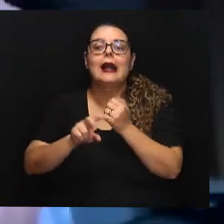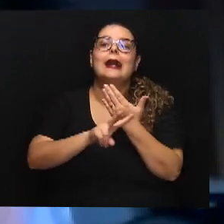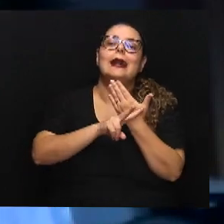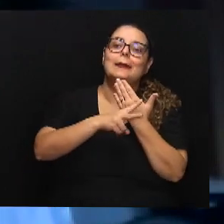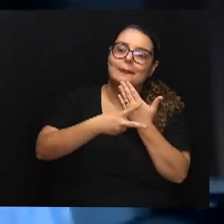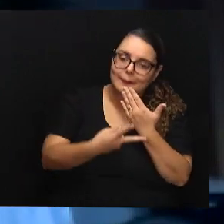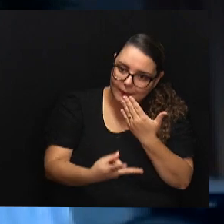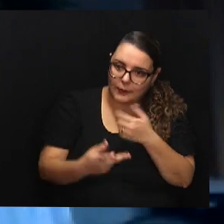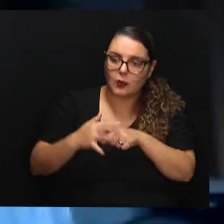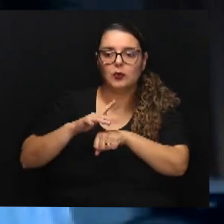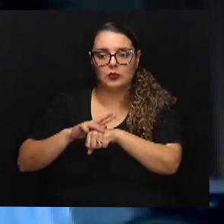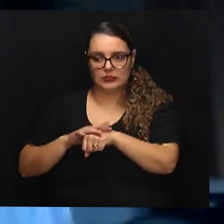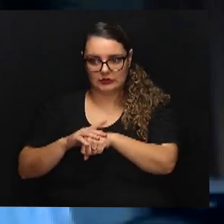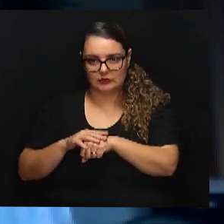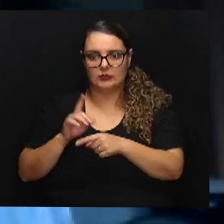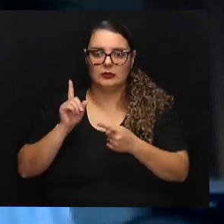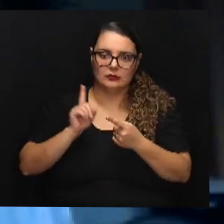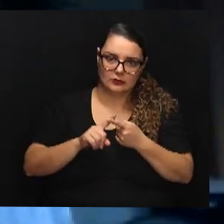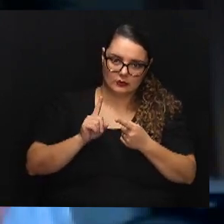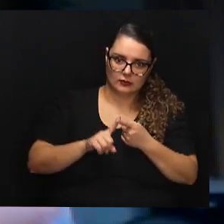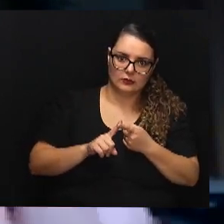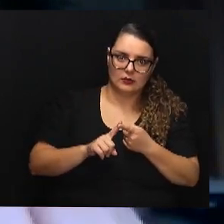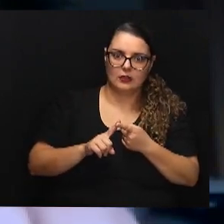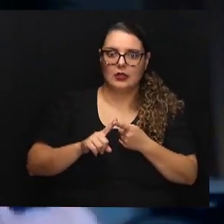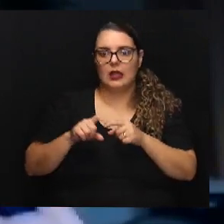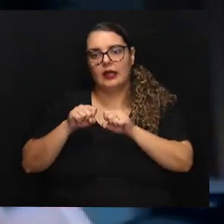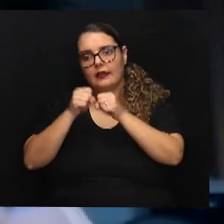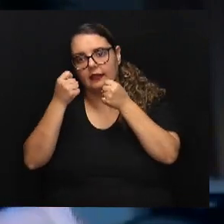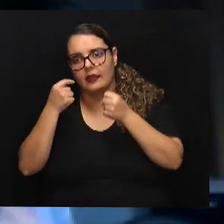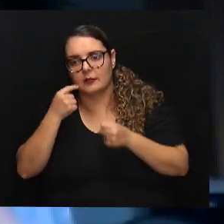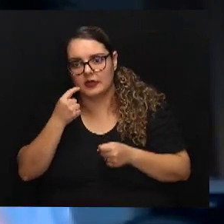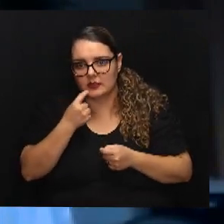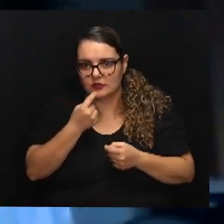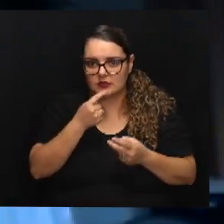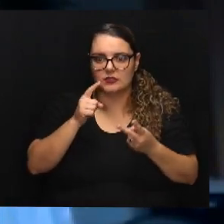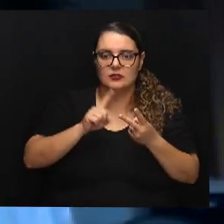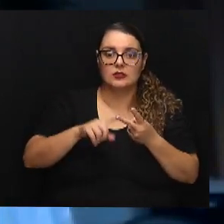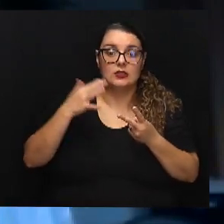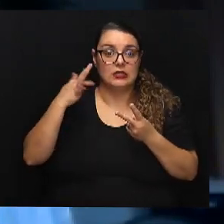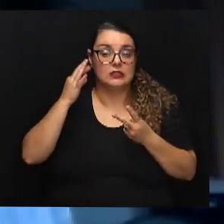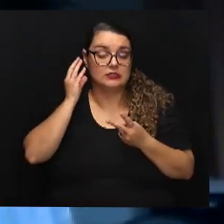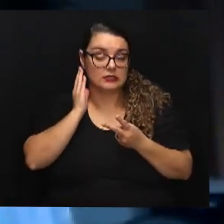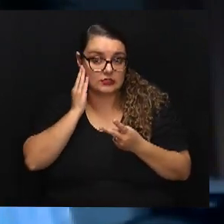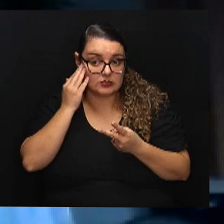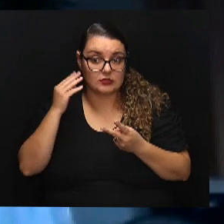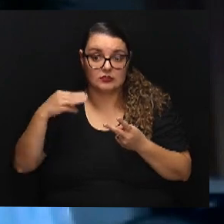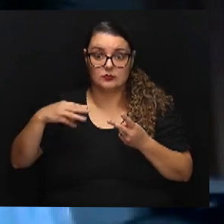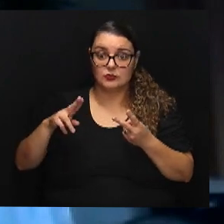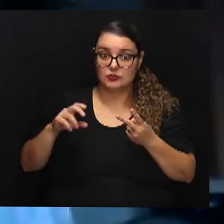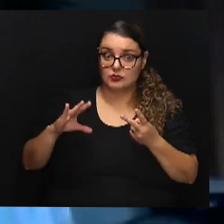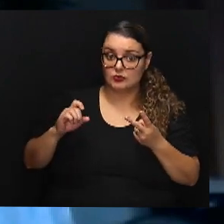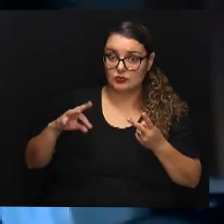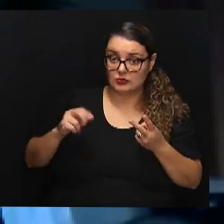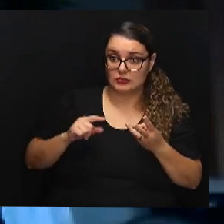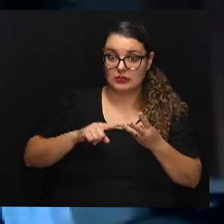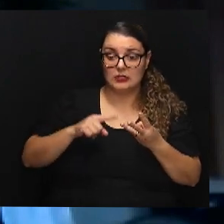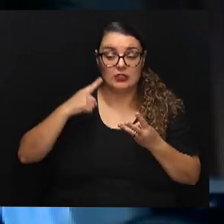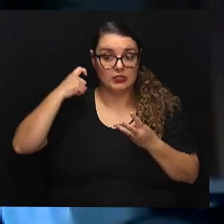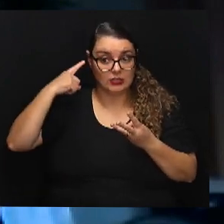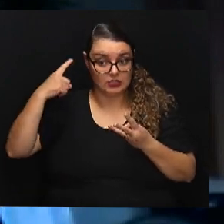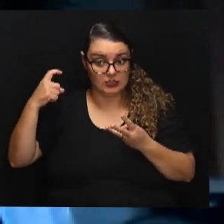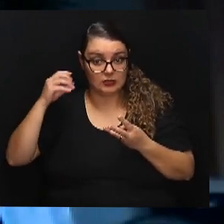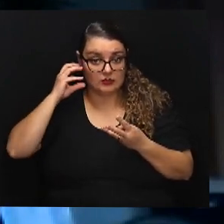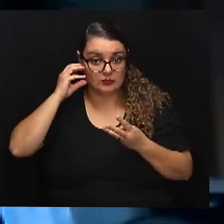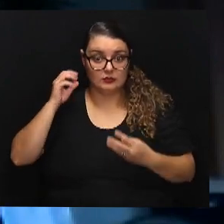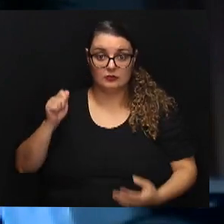músculos da mastigação, pode sim gerar doenças, né? Que são as fraturas de dente, essas